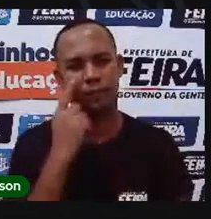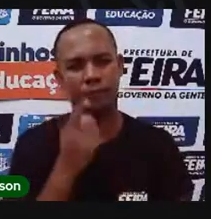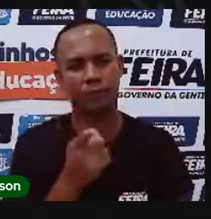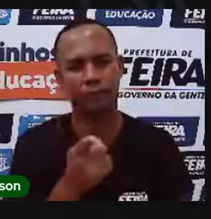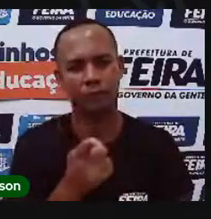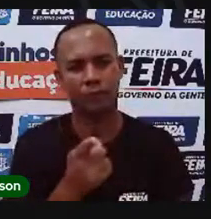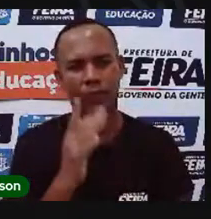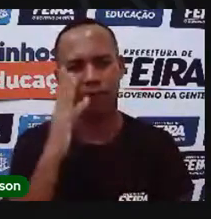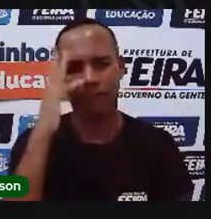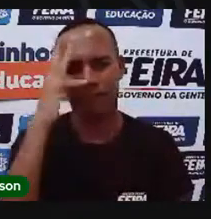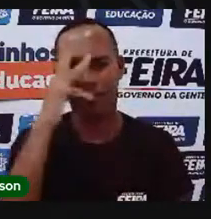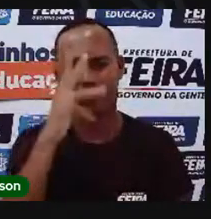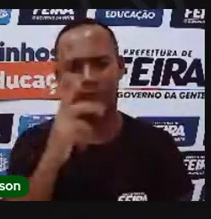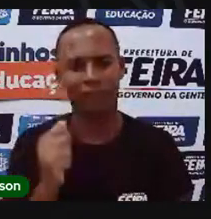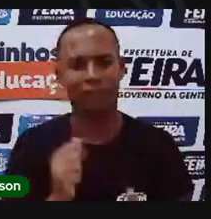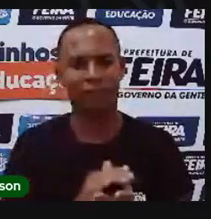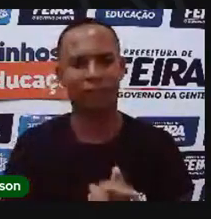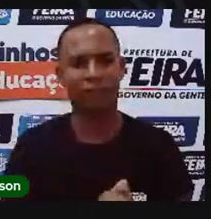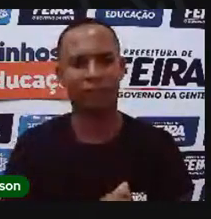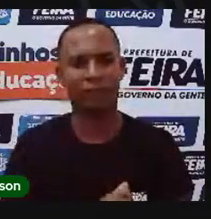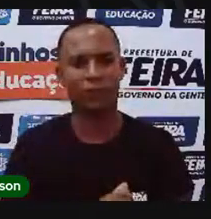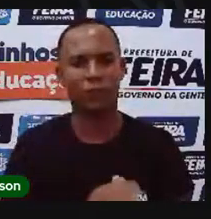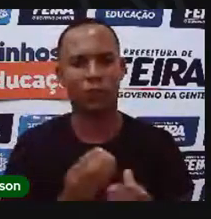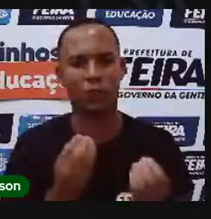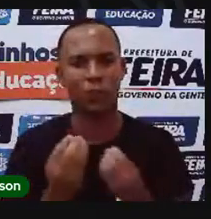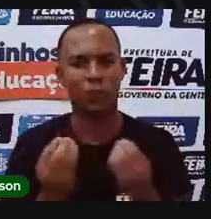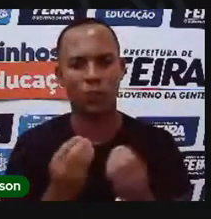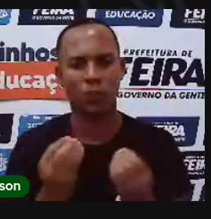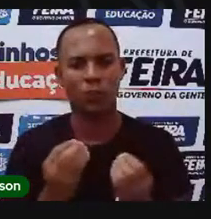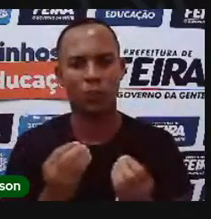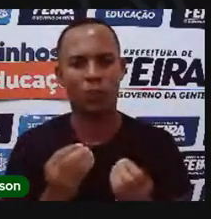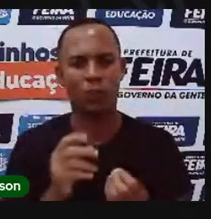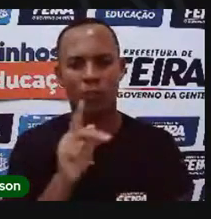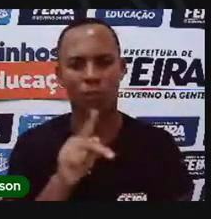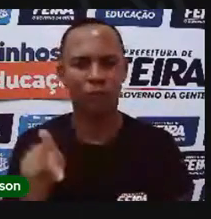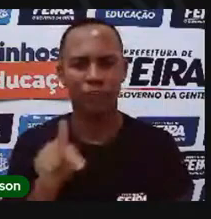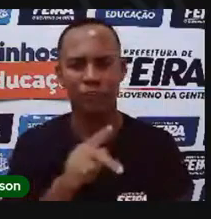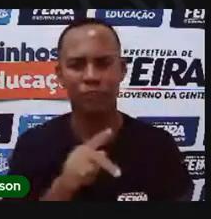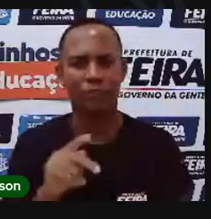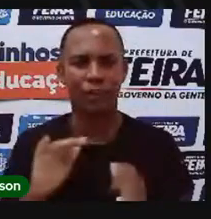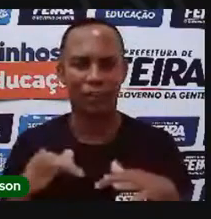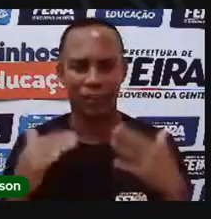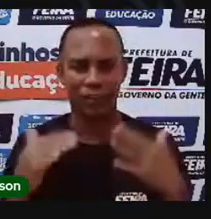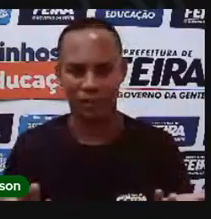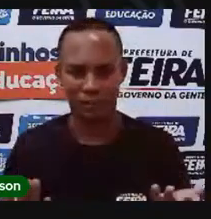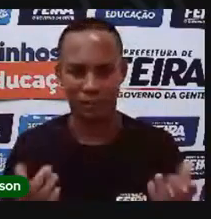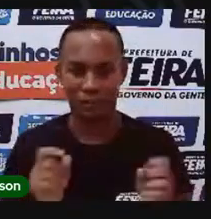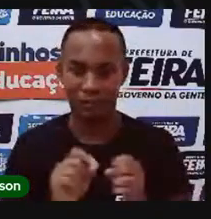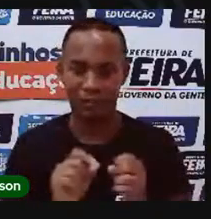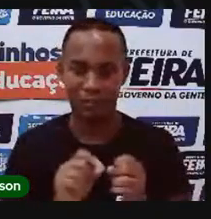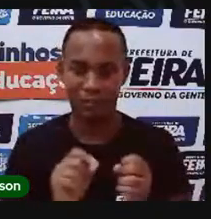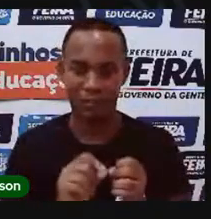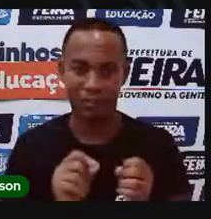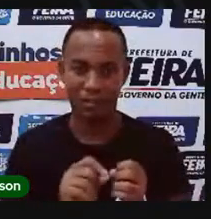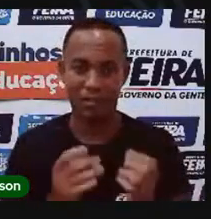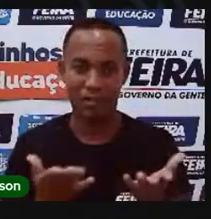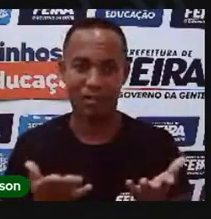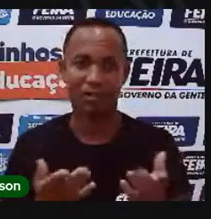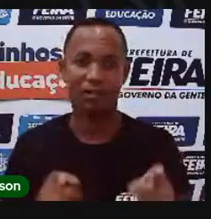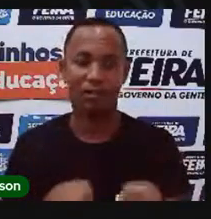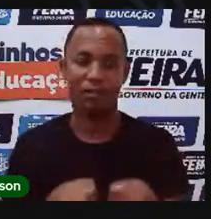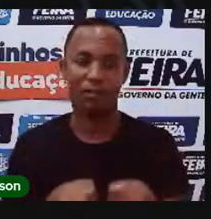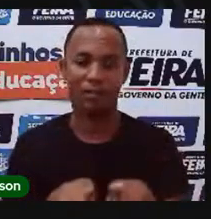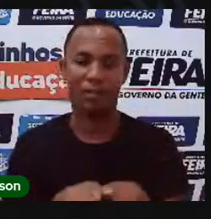Olha que lindo que ficou. Esse é o da Pró Maria. E o de vocês? Cadê? Tô esperando. Vamos lá,